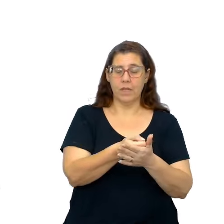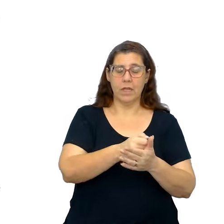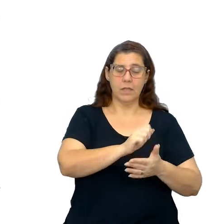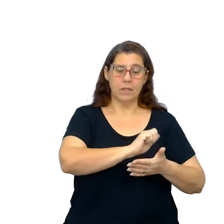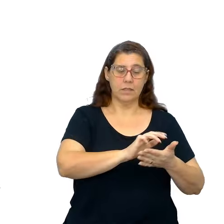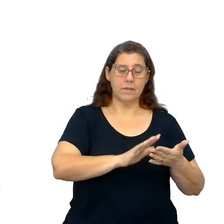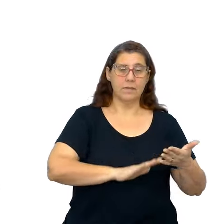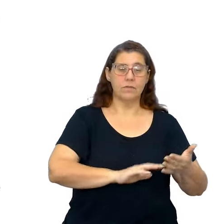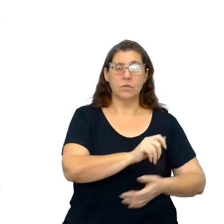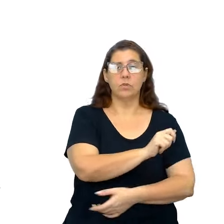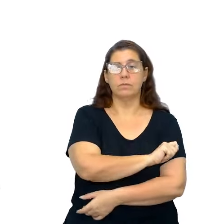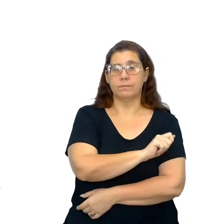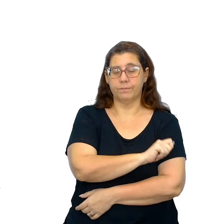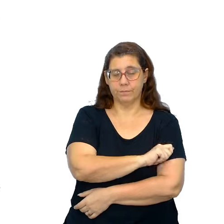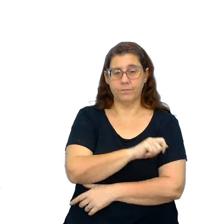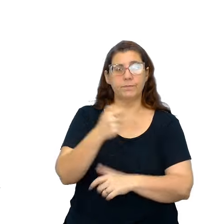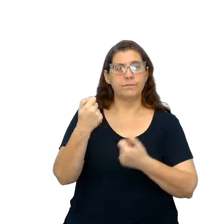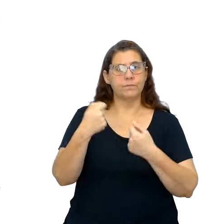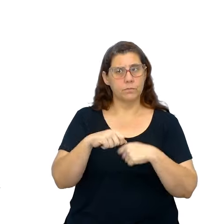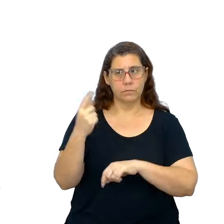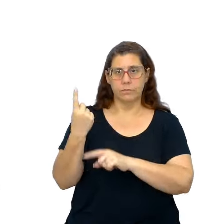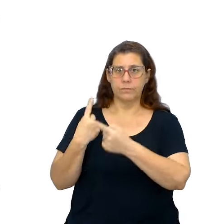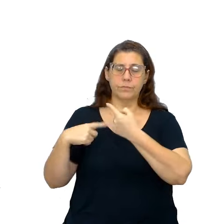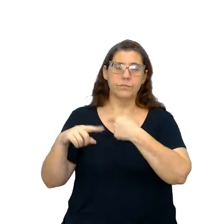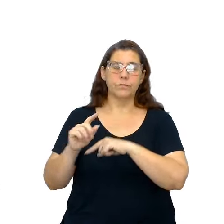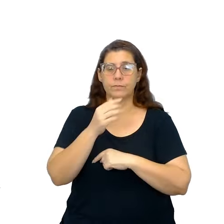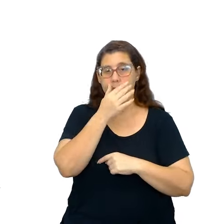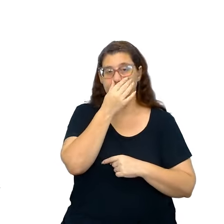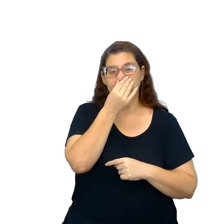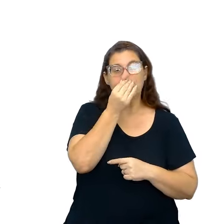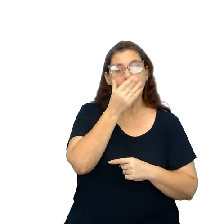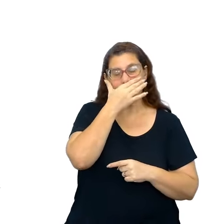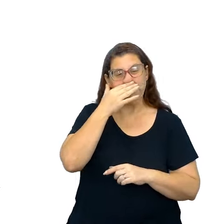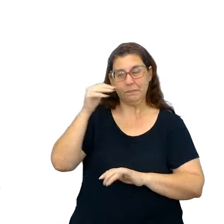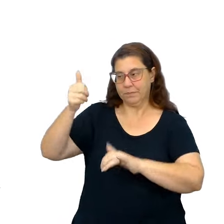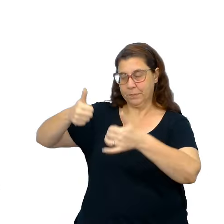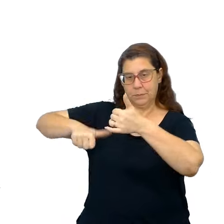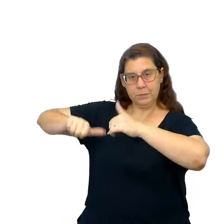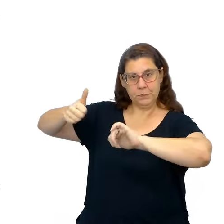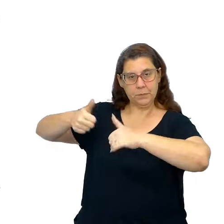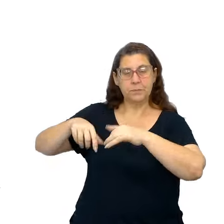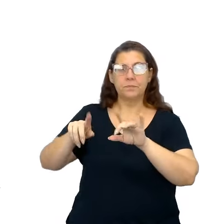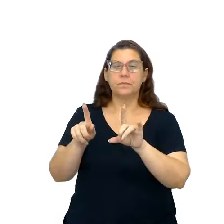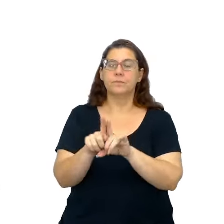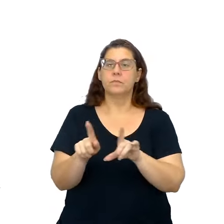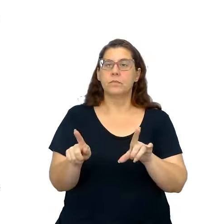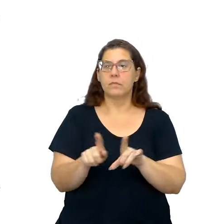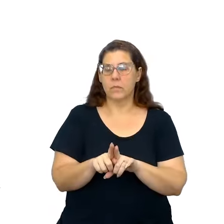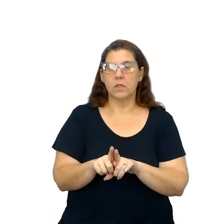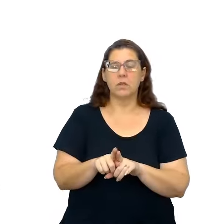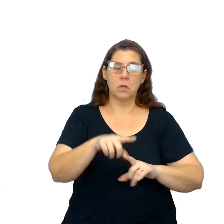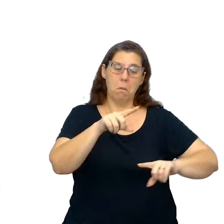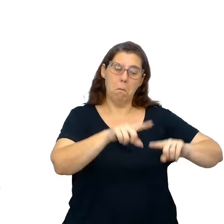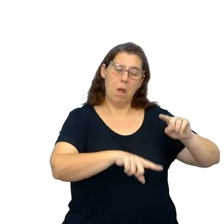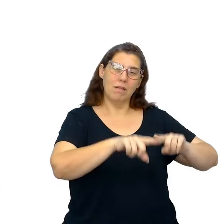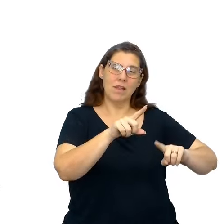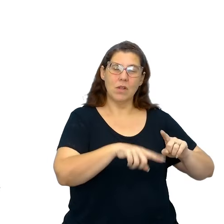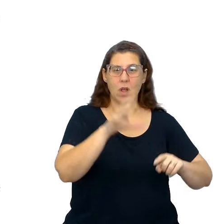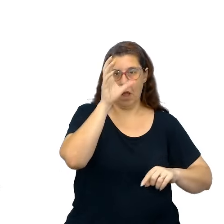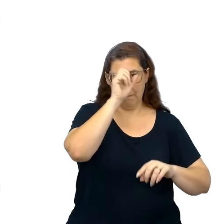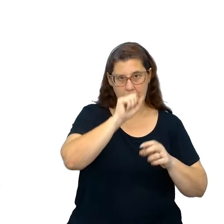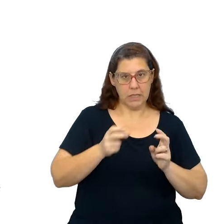atividades que os nossos alunos precisam desenvolver, né? E analisamos um pouquinho também lá o material do